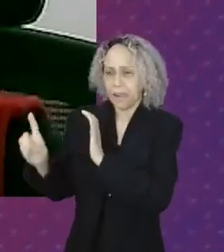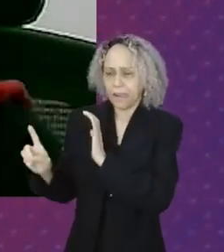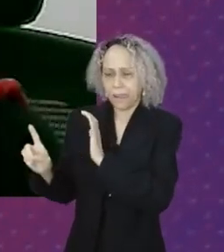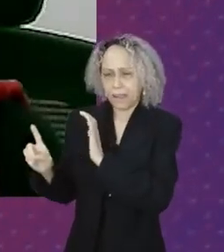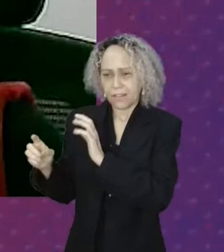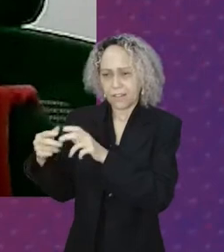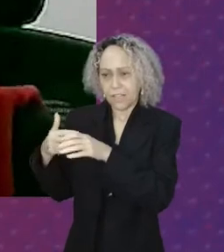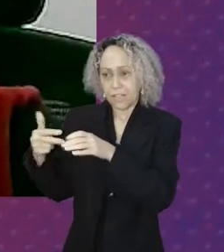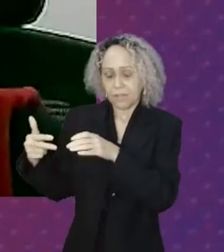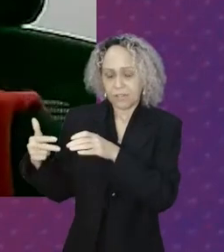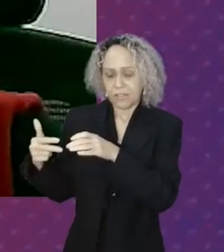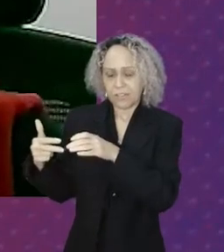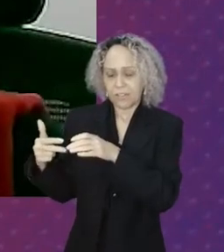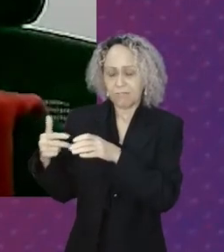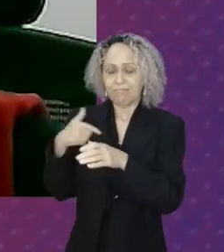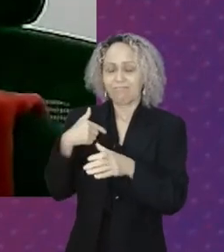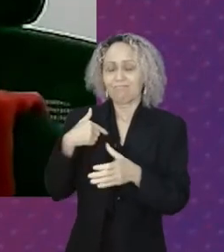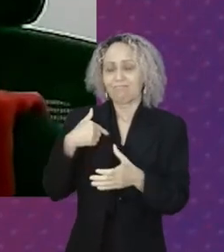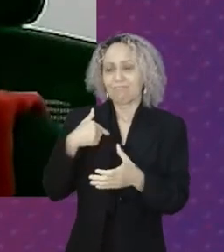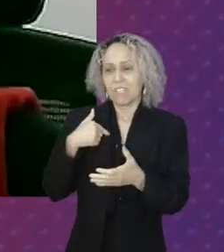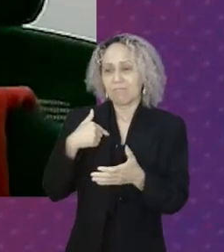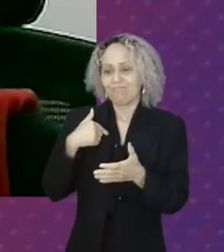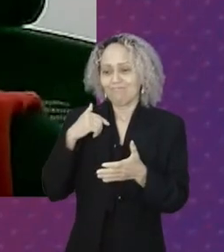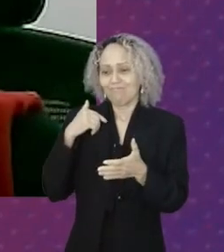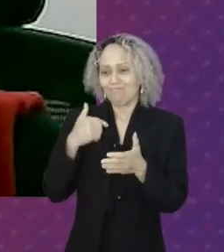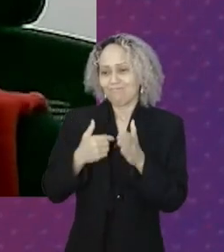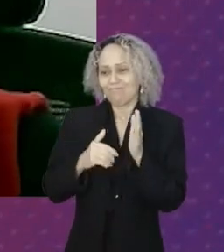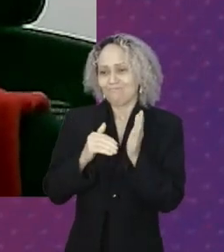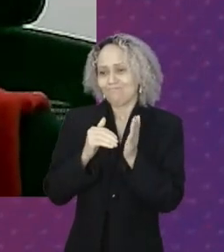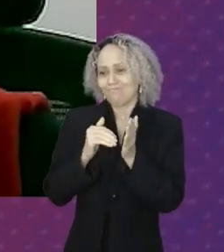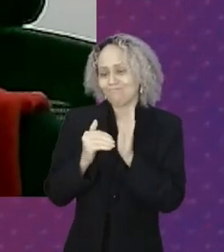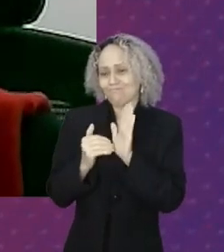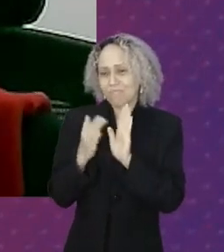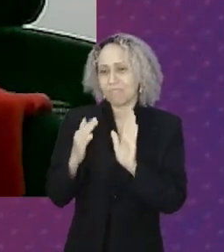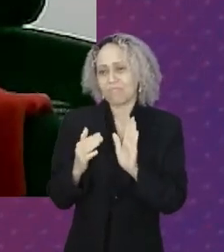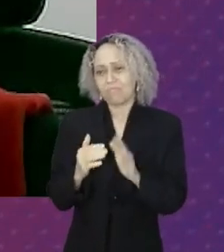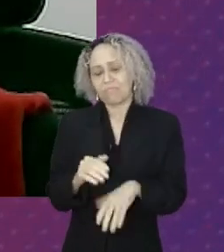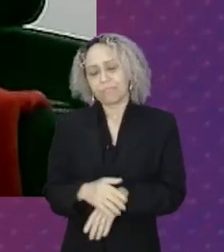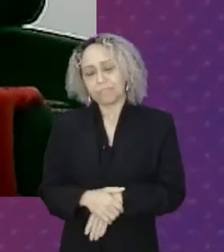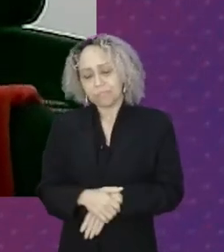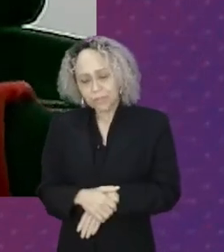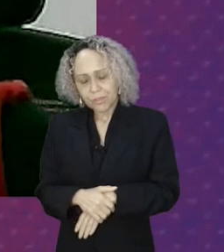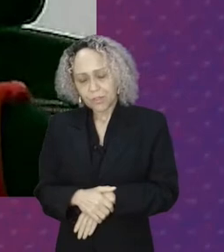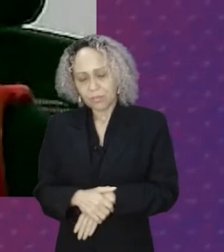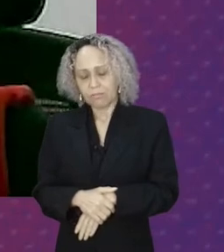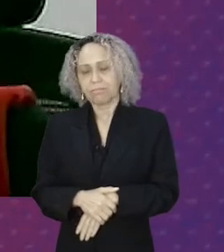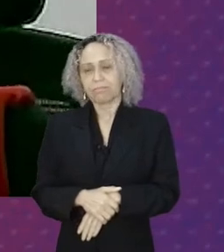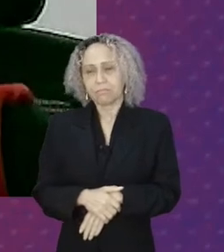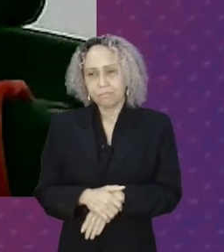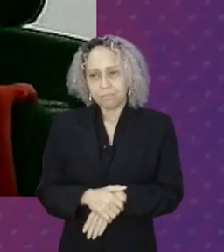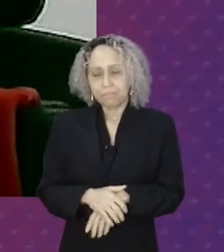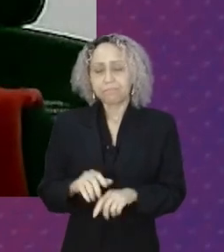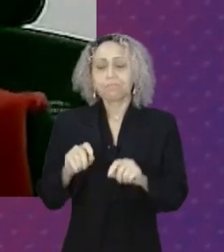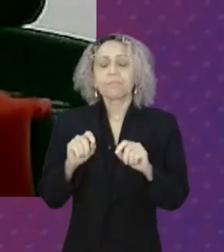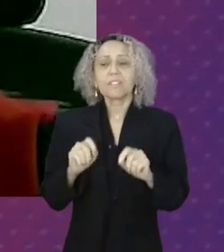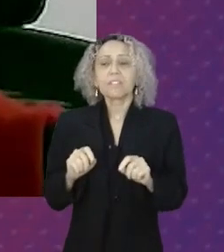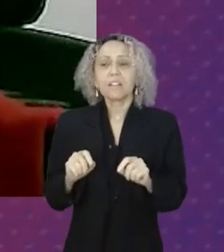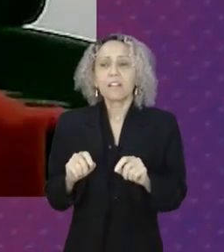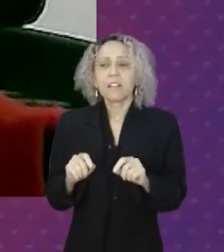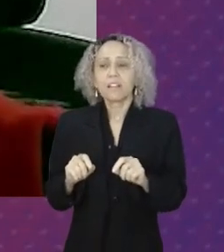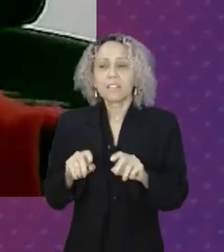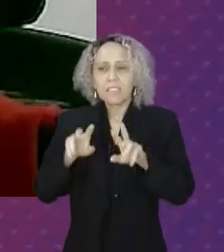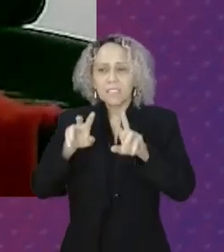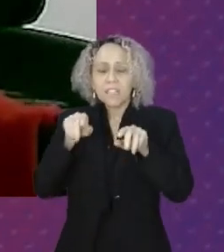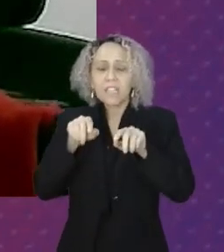dentro de 3 guerras. A primeira guerra, que é a da violência política de gênero, que deve ser